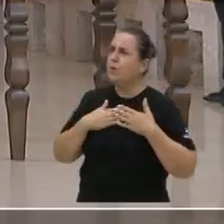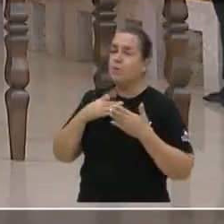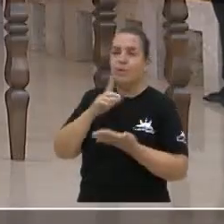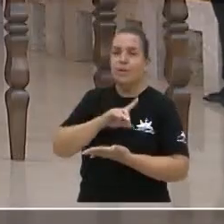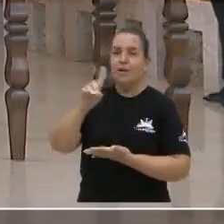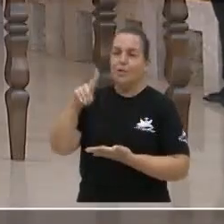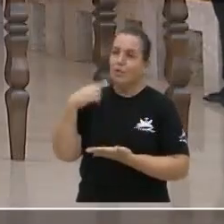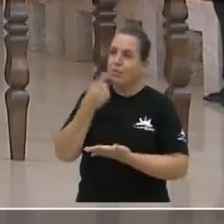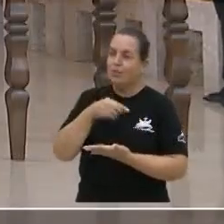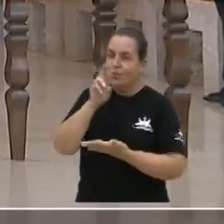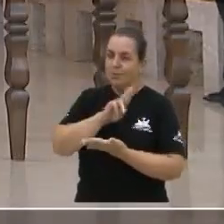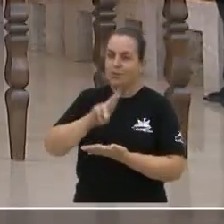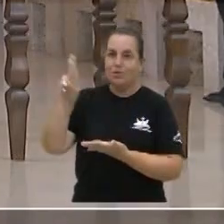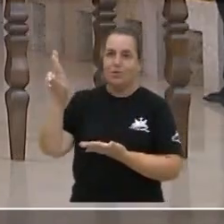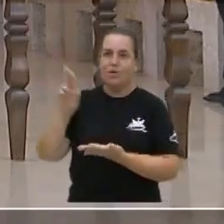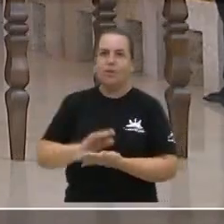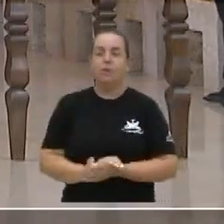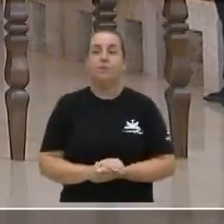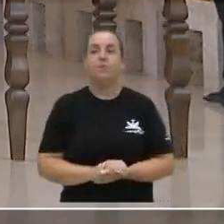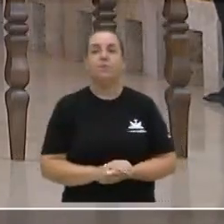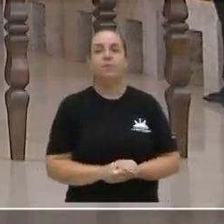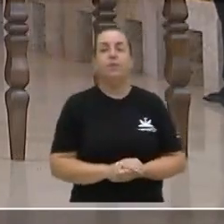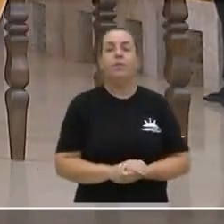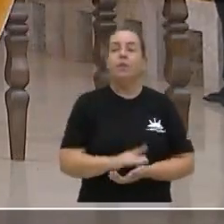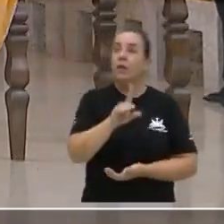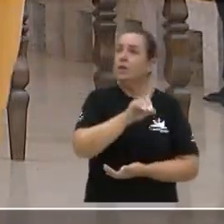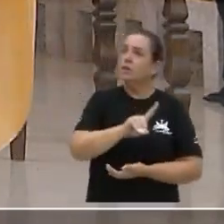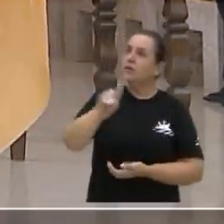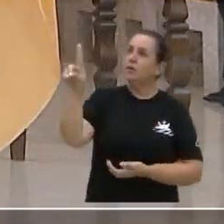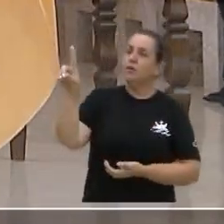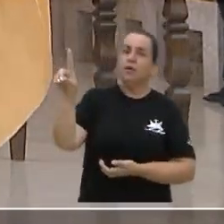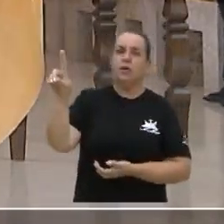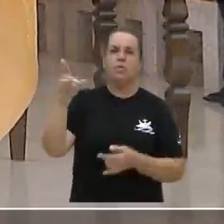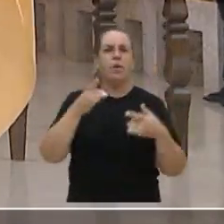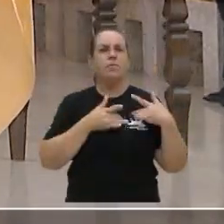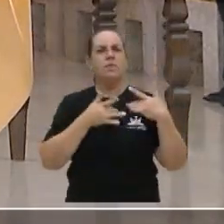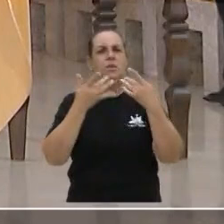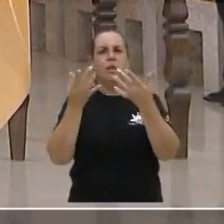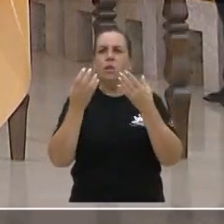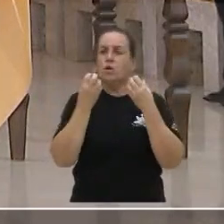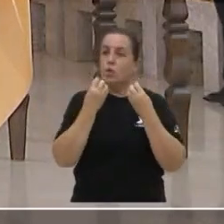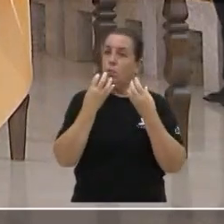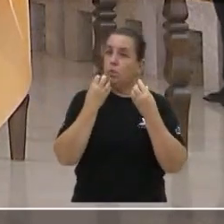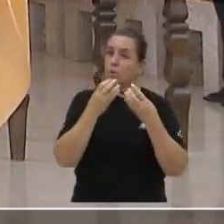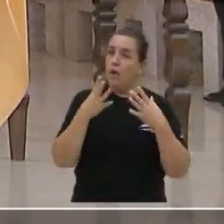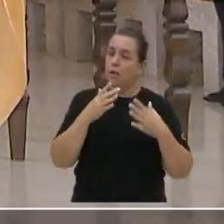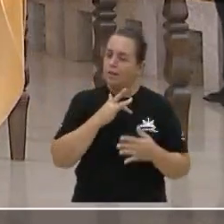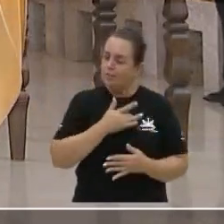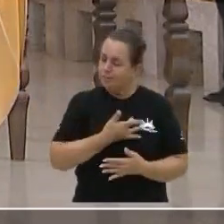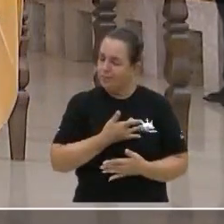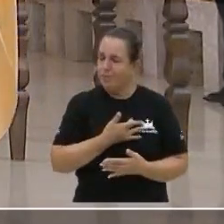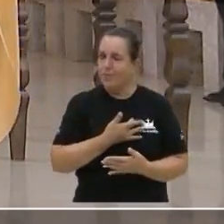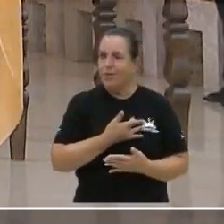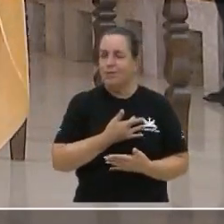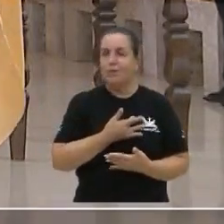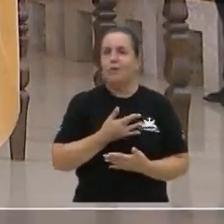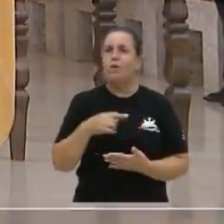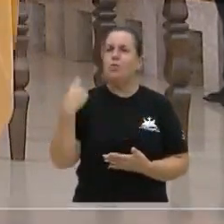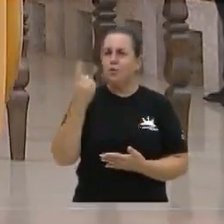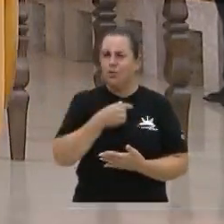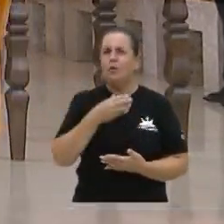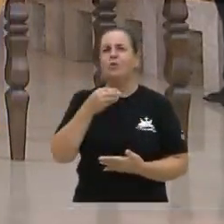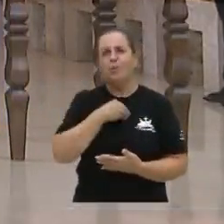rogueis por mim a Deus nosso Senhor. Deus, cheio de misericórdia, compaixão, perdoe